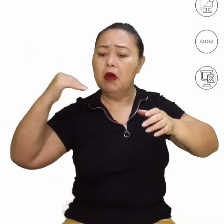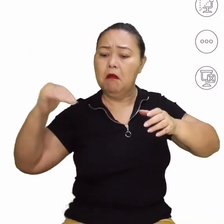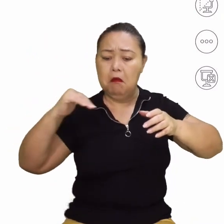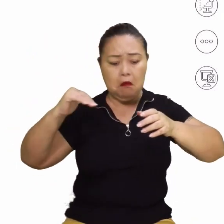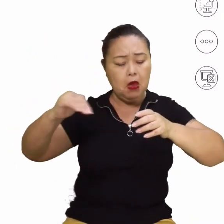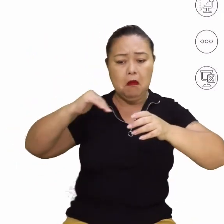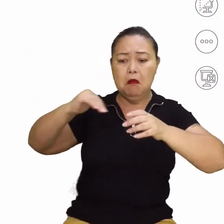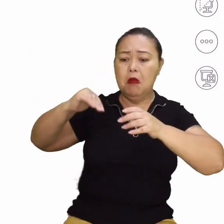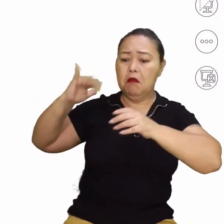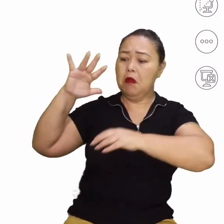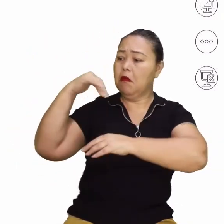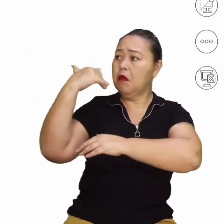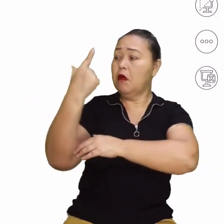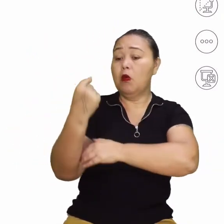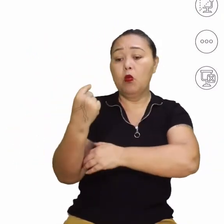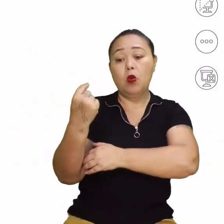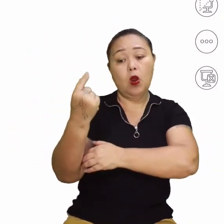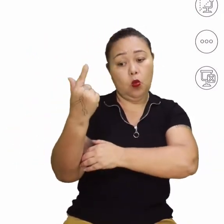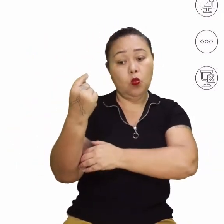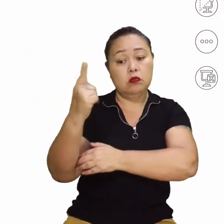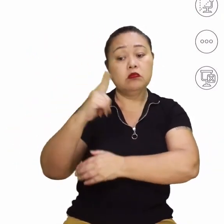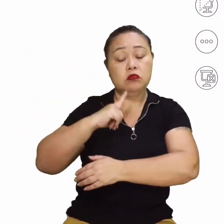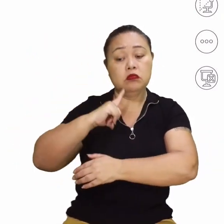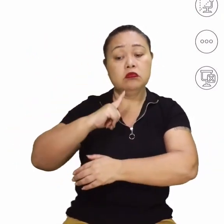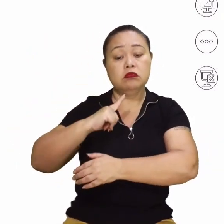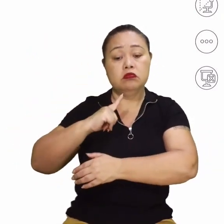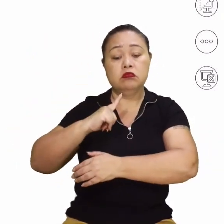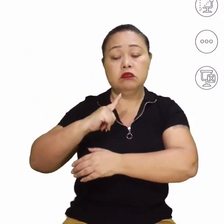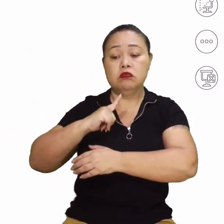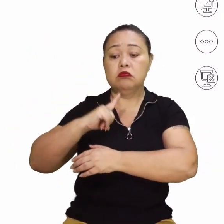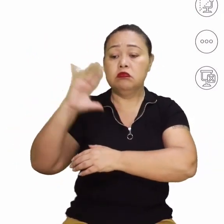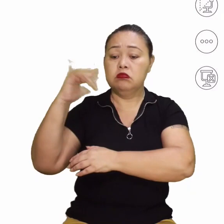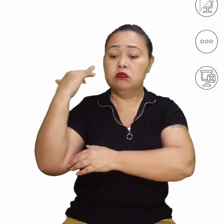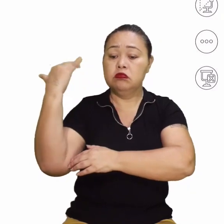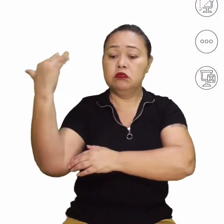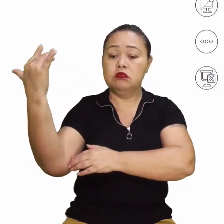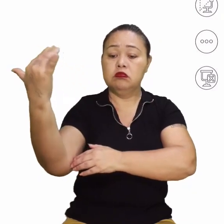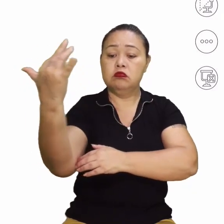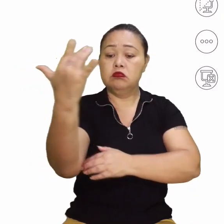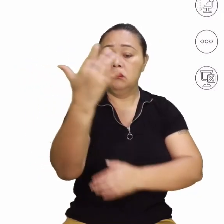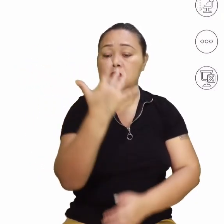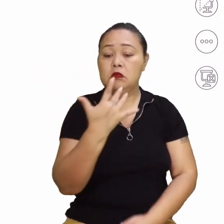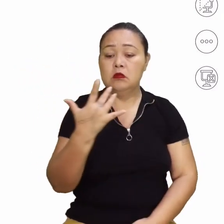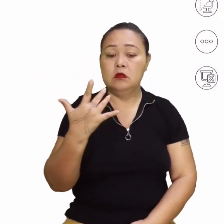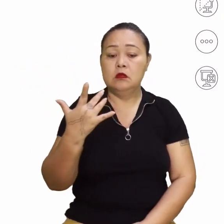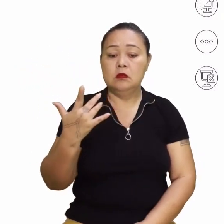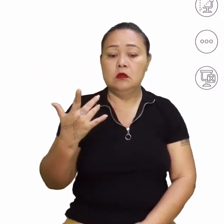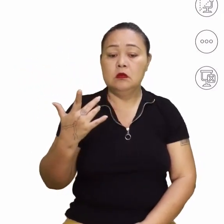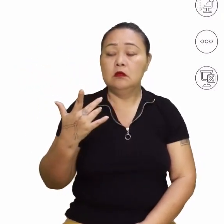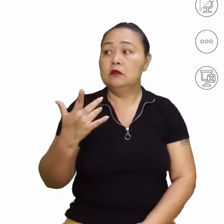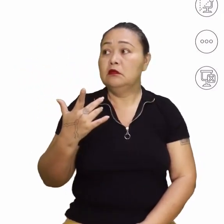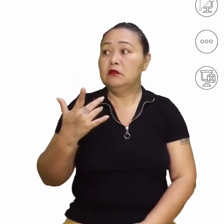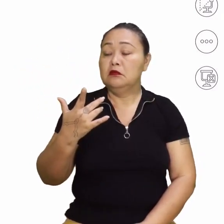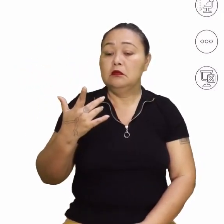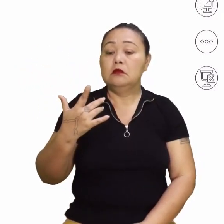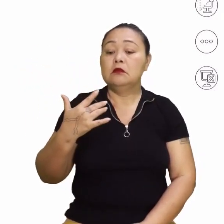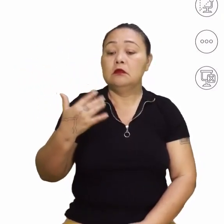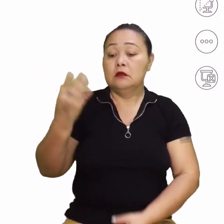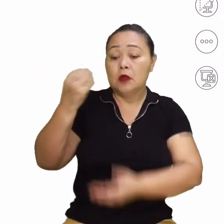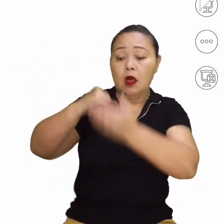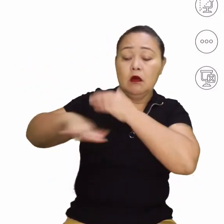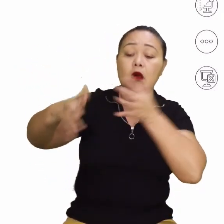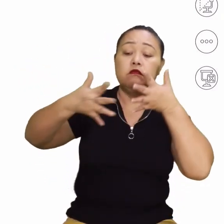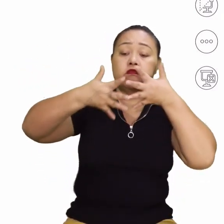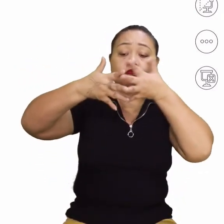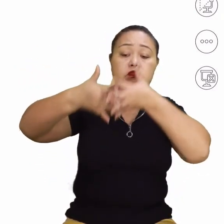com melhor Valor Econômico coloca uma imensa suas é caminhões